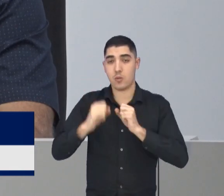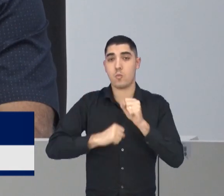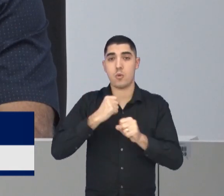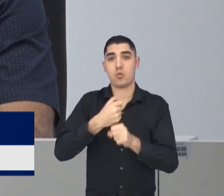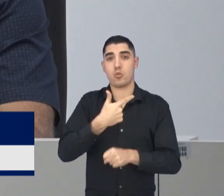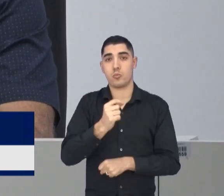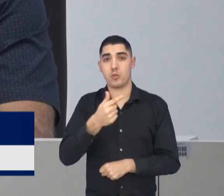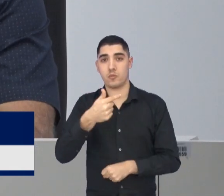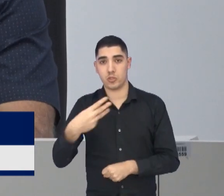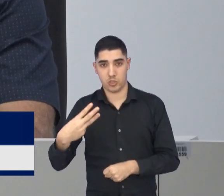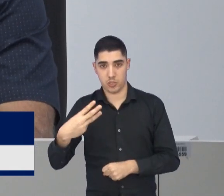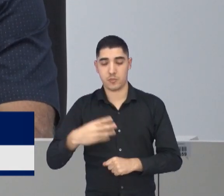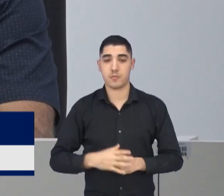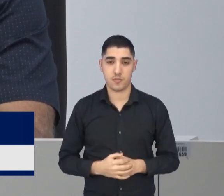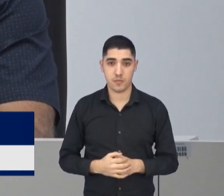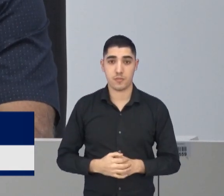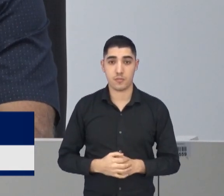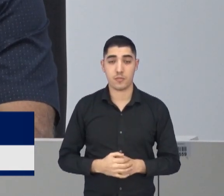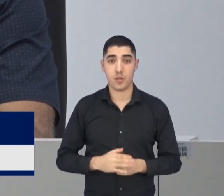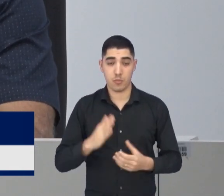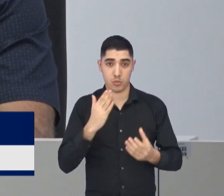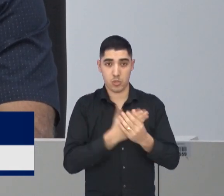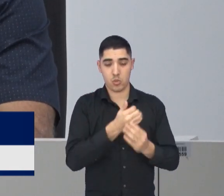2/2/2023. Processo número